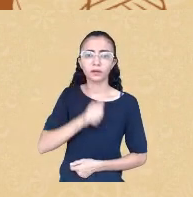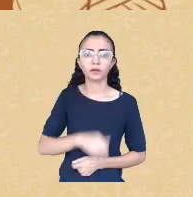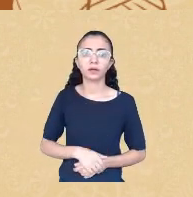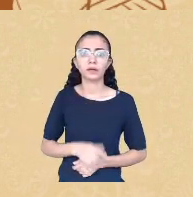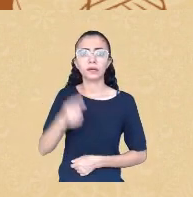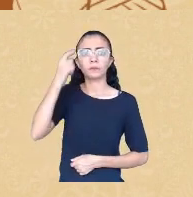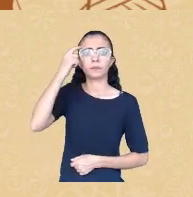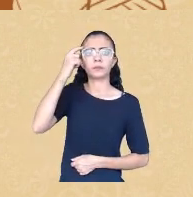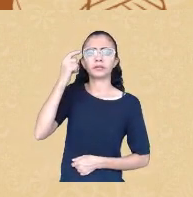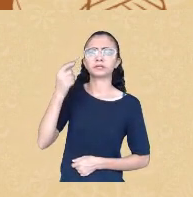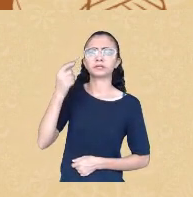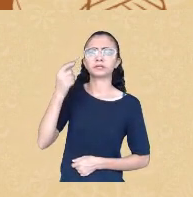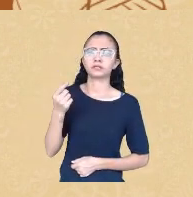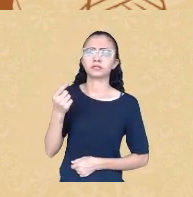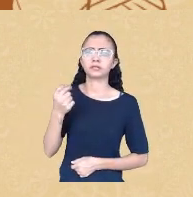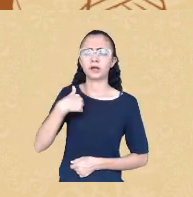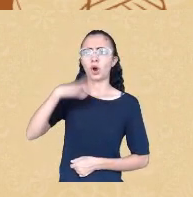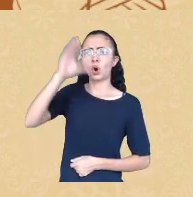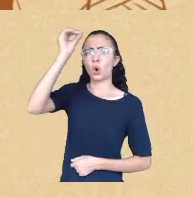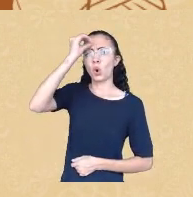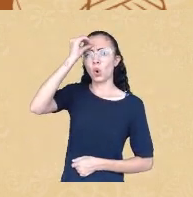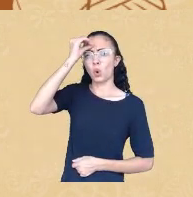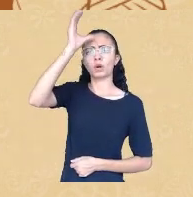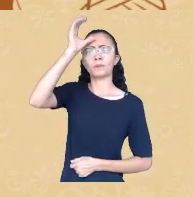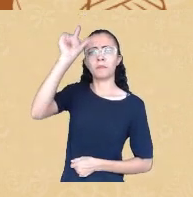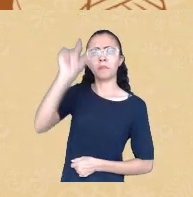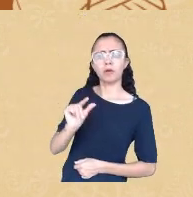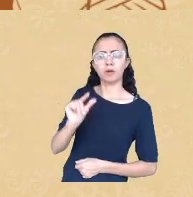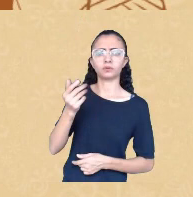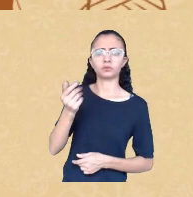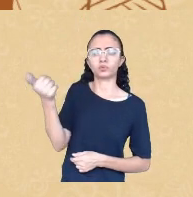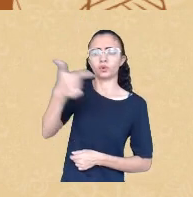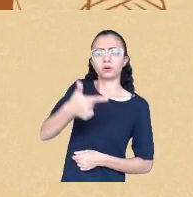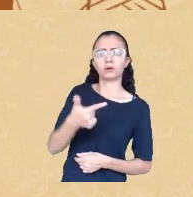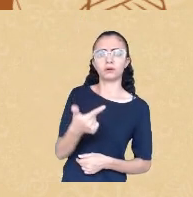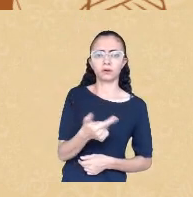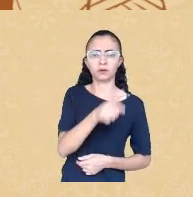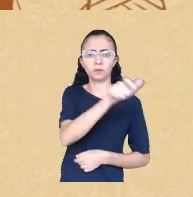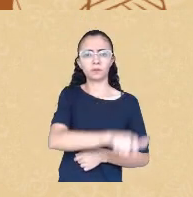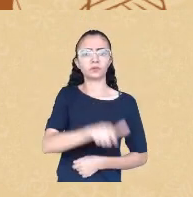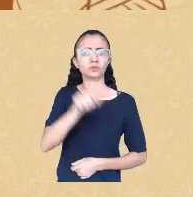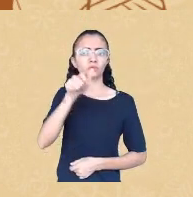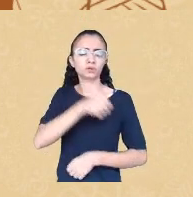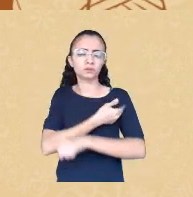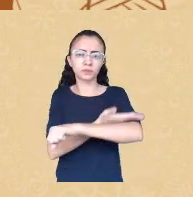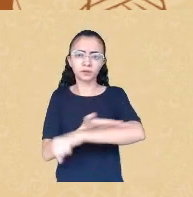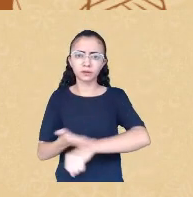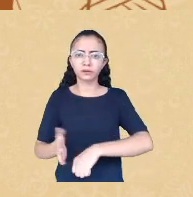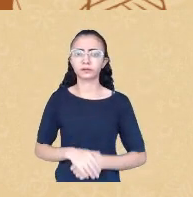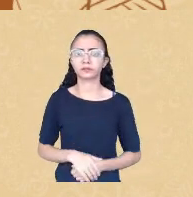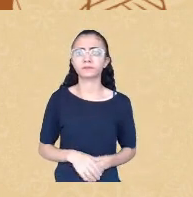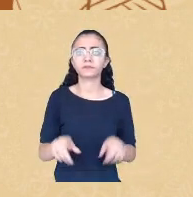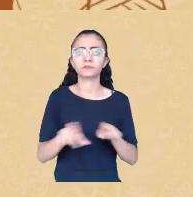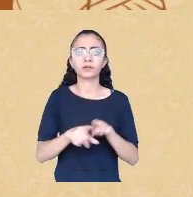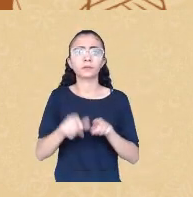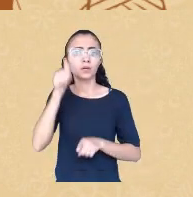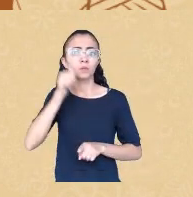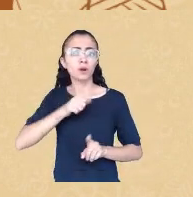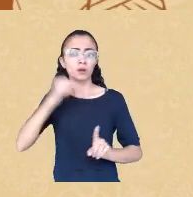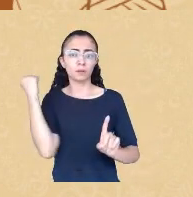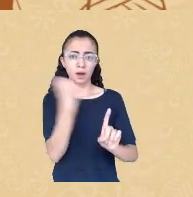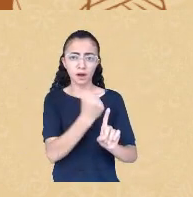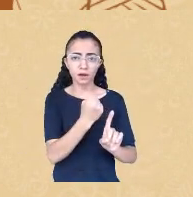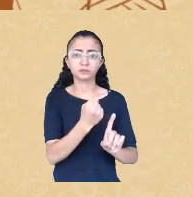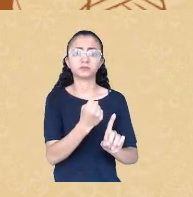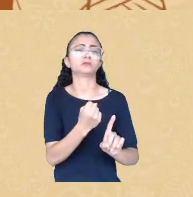referência de renda. O feminicídio, que no Brasil é um feminicídio negro, né? São as mulheres negras, a maioria assassinada. O interessante é que